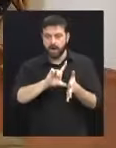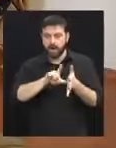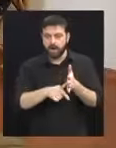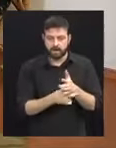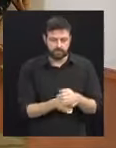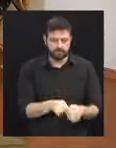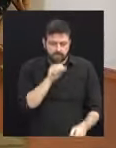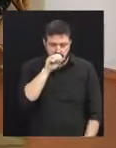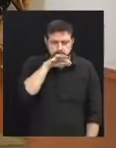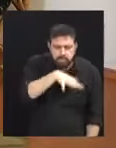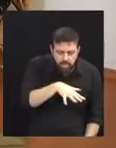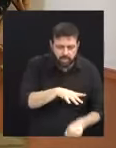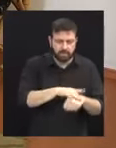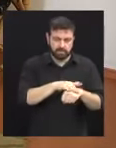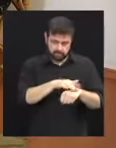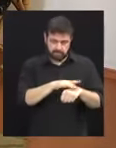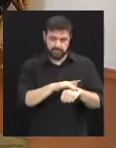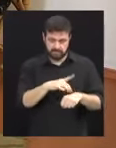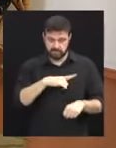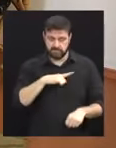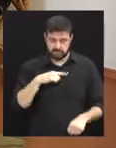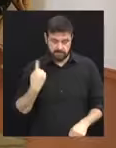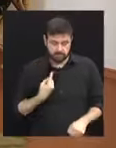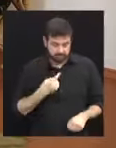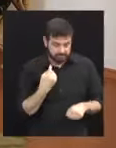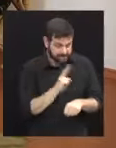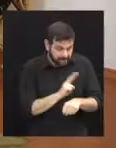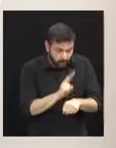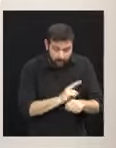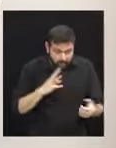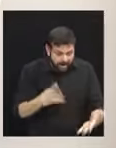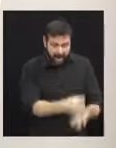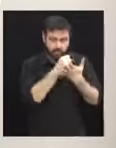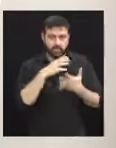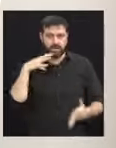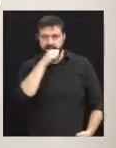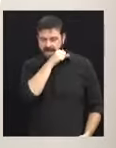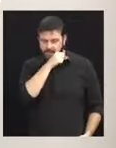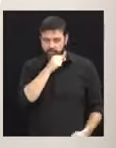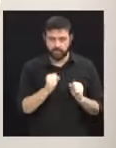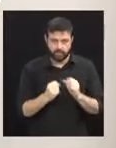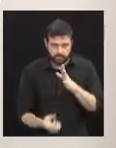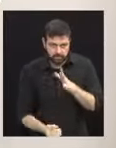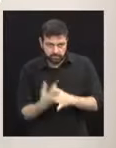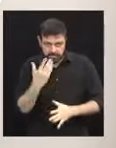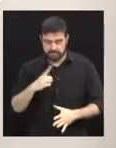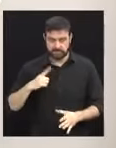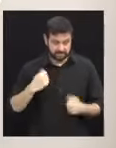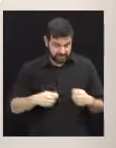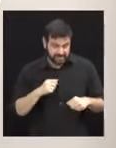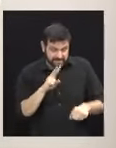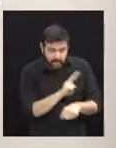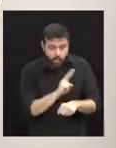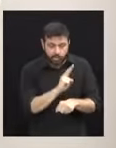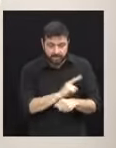acordar vomitando. E você tem que estar disponível para isso e você tem que prestar o socorro, né? Independente da ocasião, ele tem que ser socorrido.